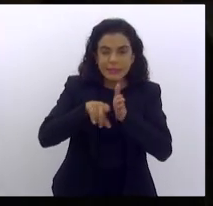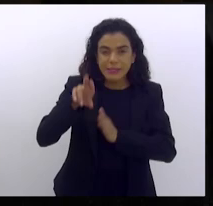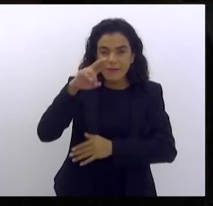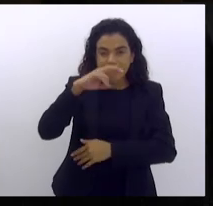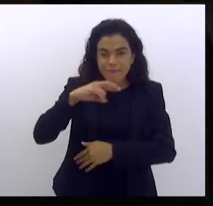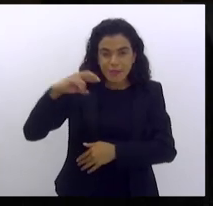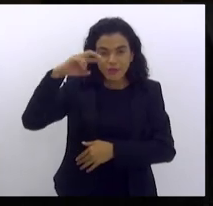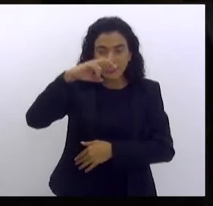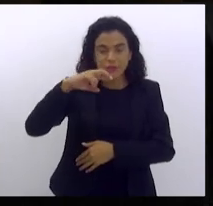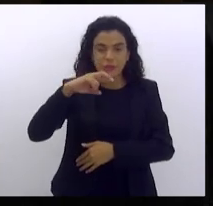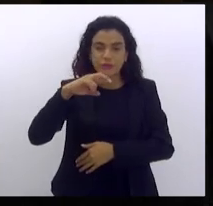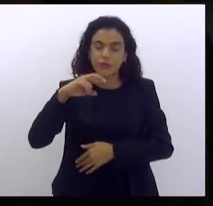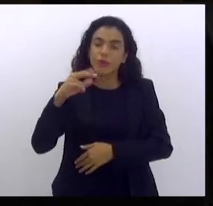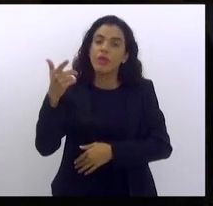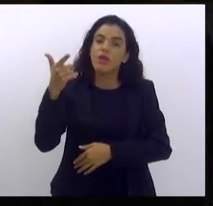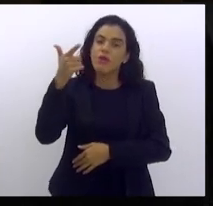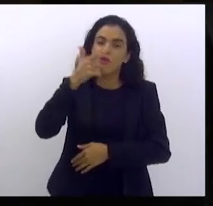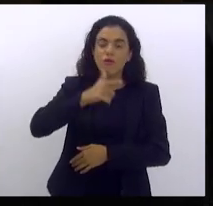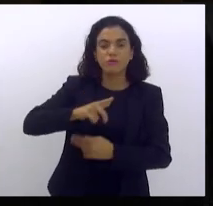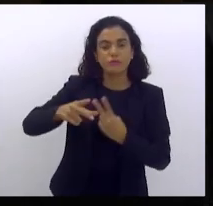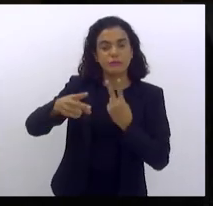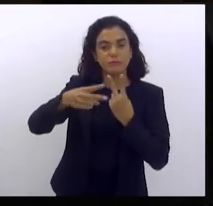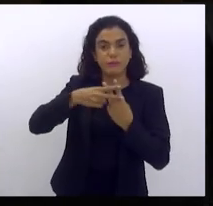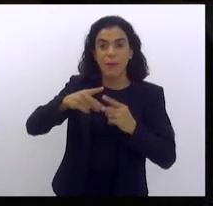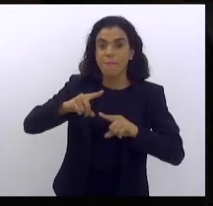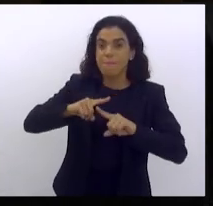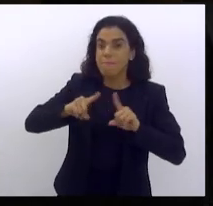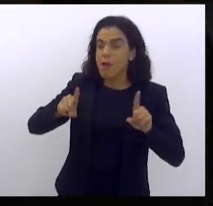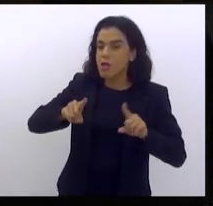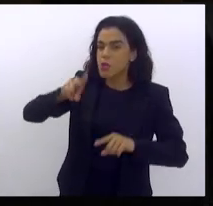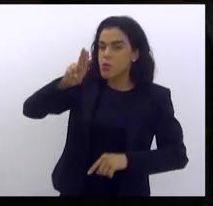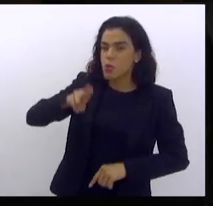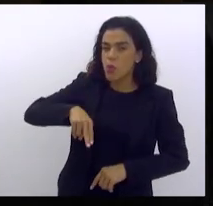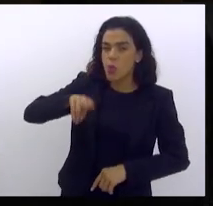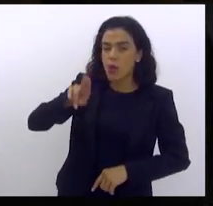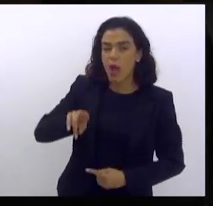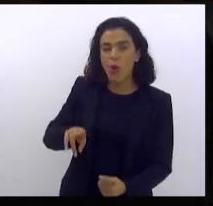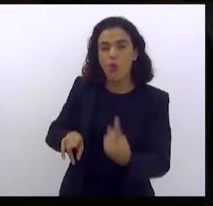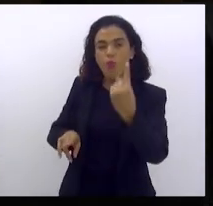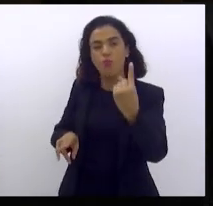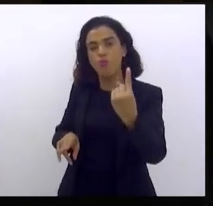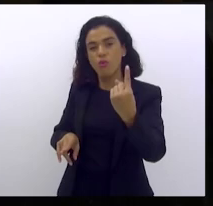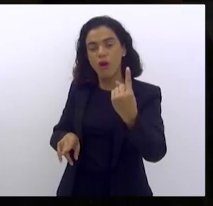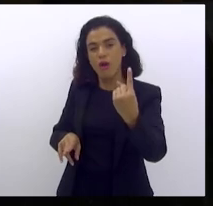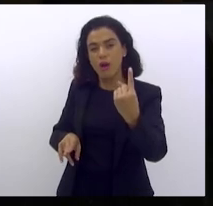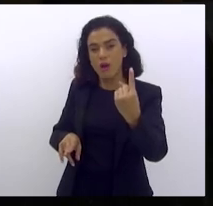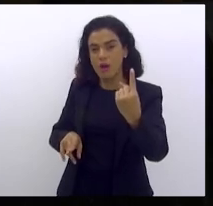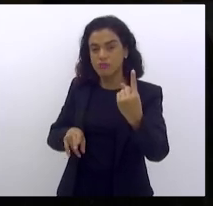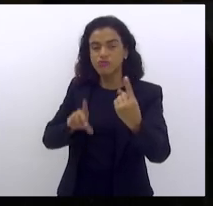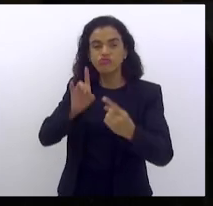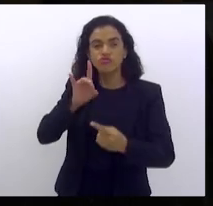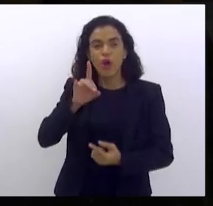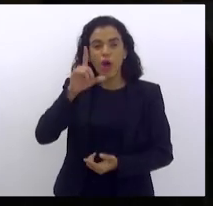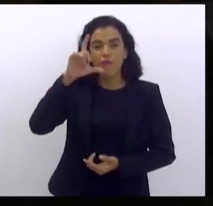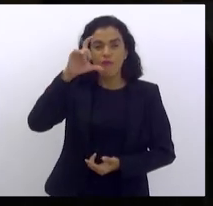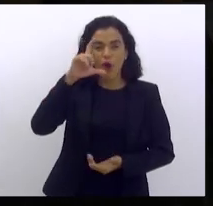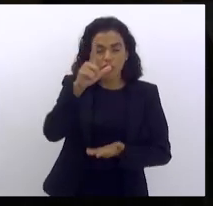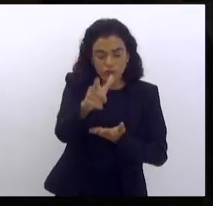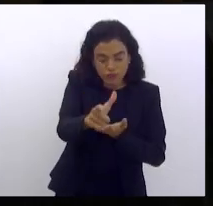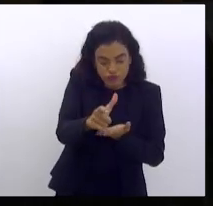que pudesse levar à prisão, mas jamais isoladamente o reconhecimento